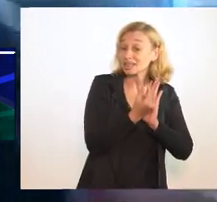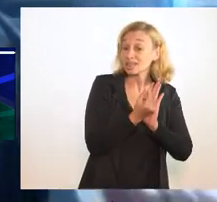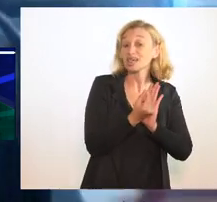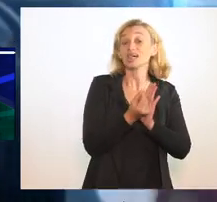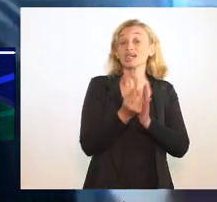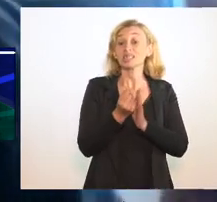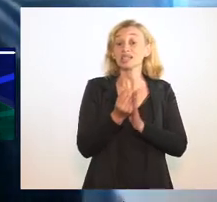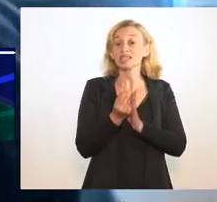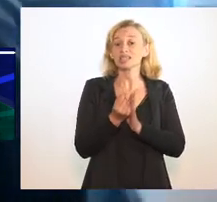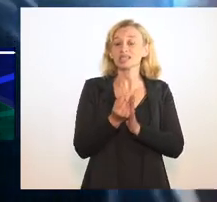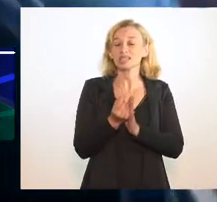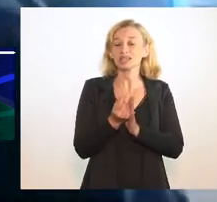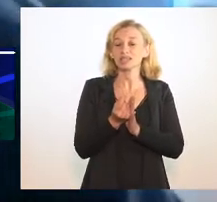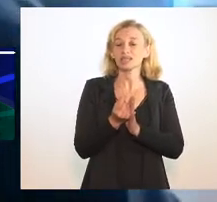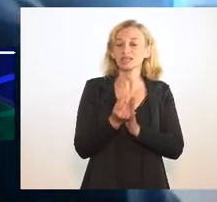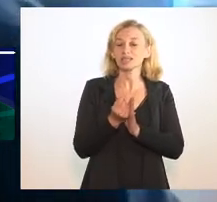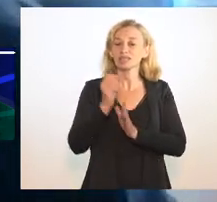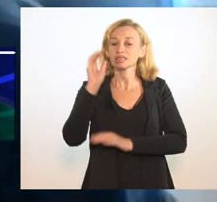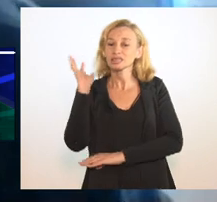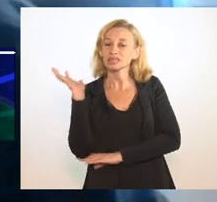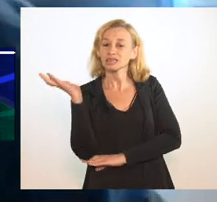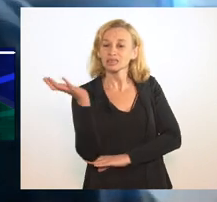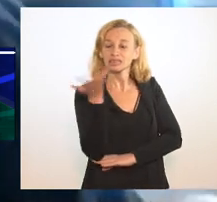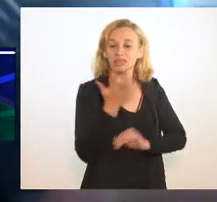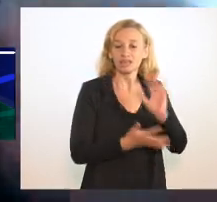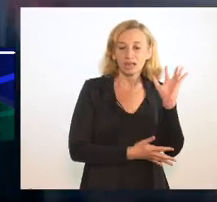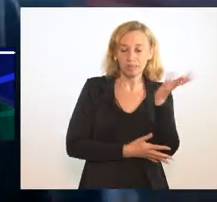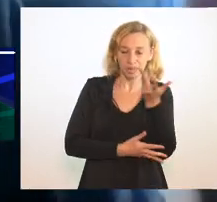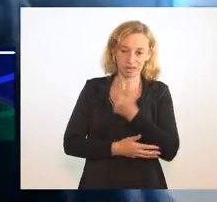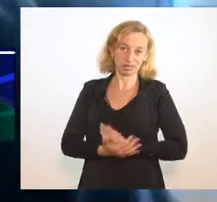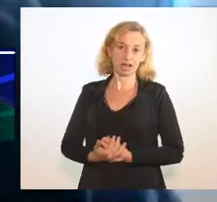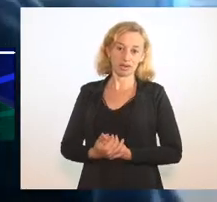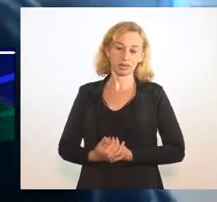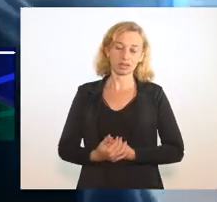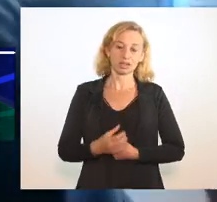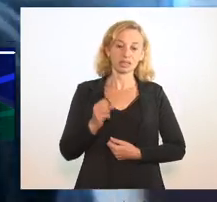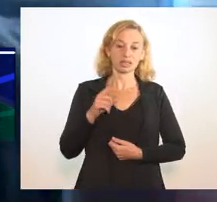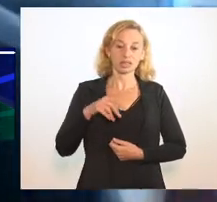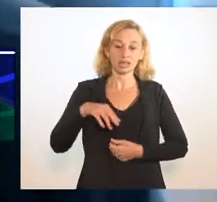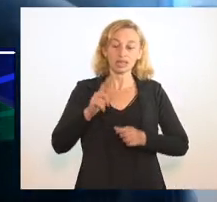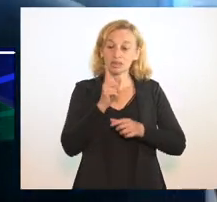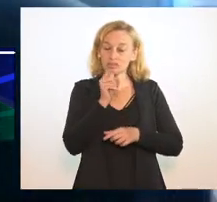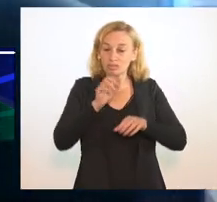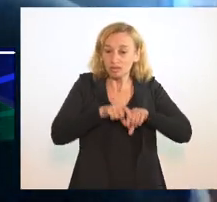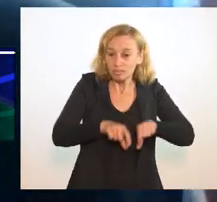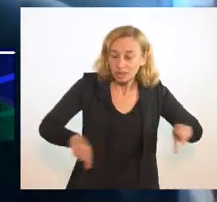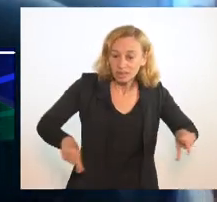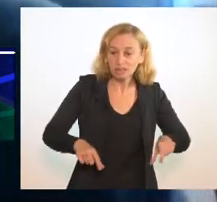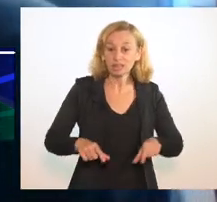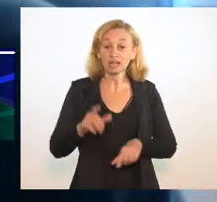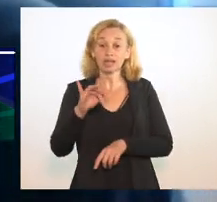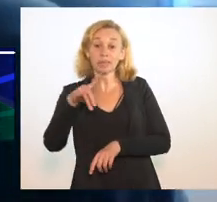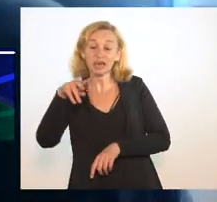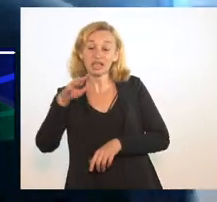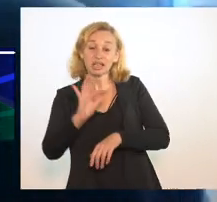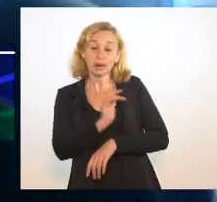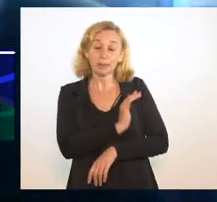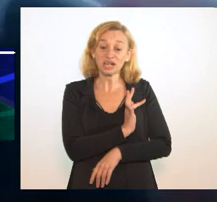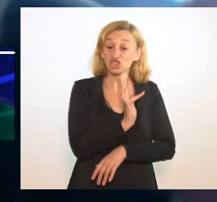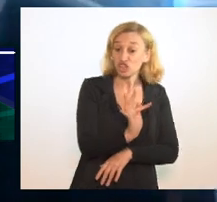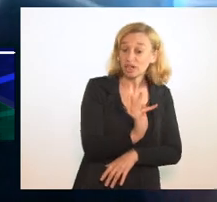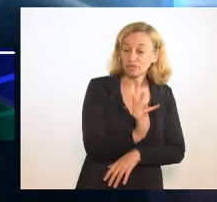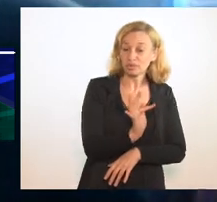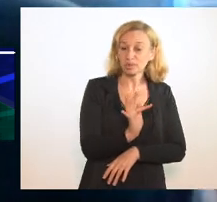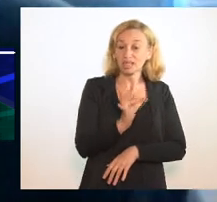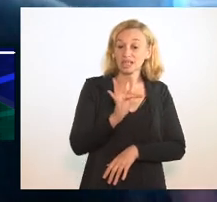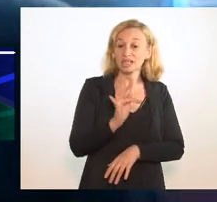gente está falando de saneamento na Baixada Fluminense, em São Gonçalo, na zona oeste do Rio de Janeiro. Saneamento